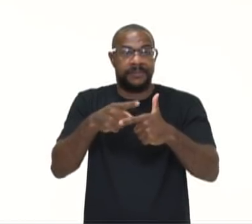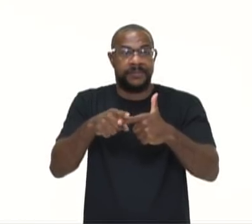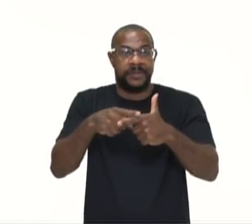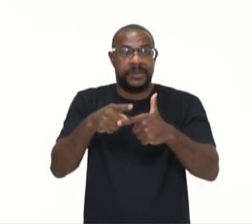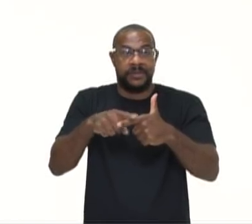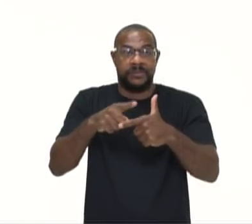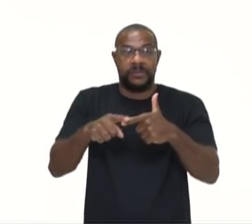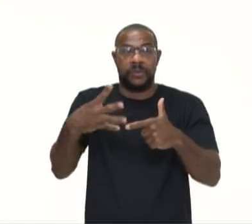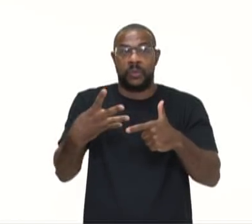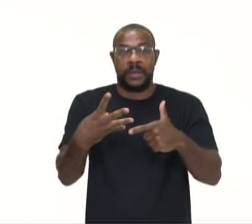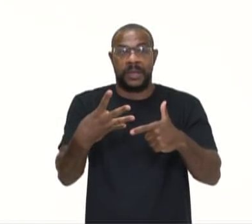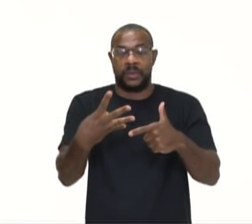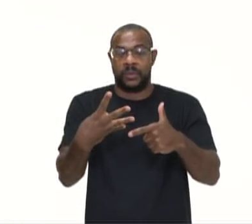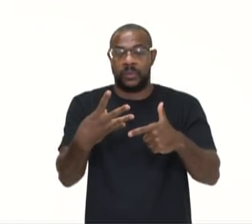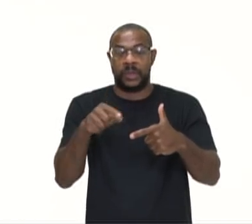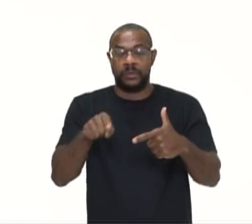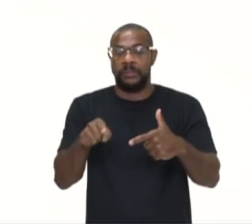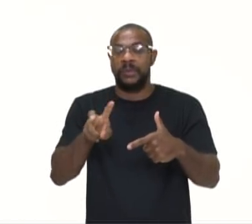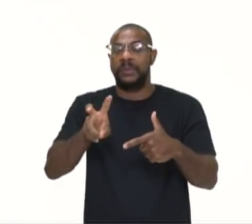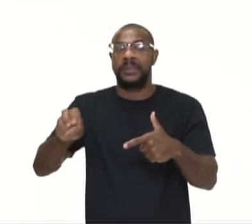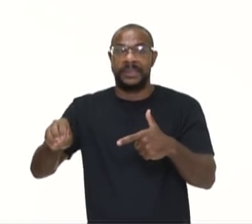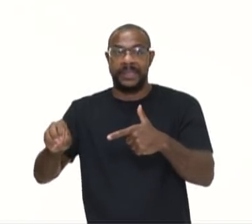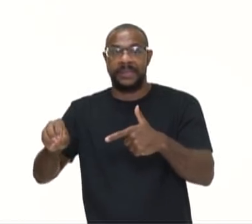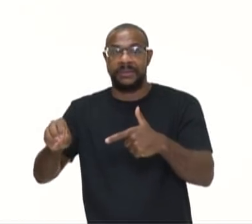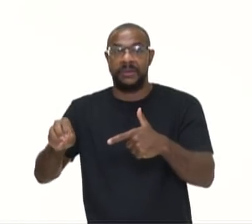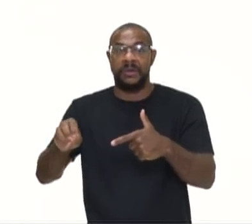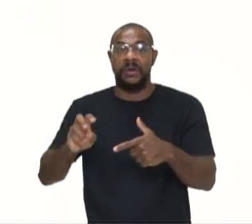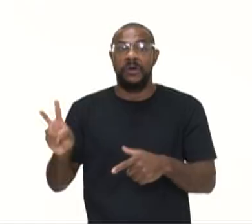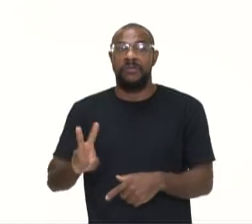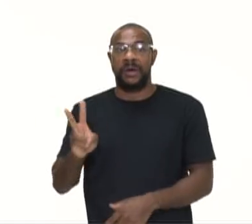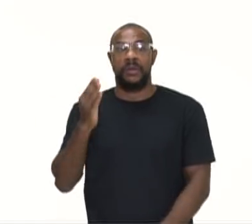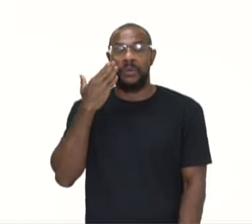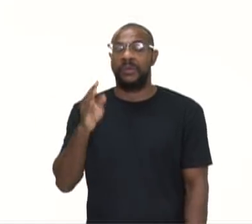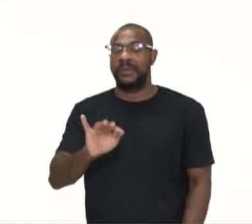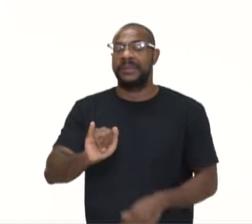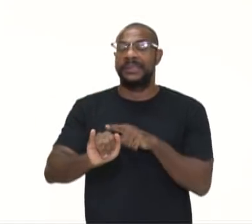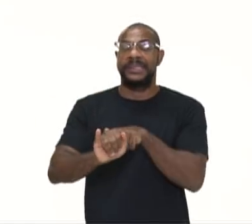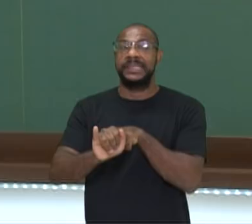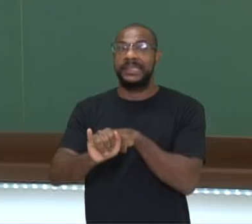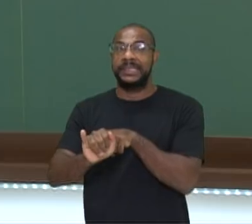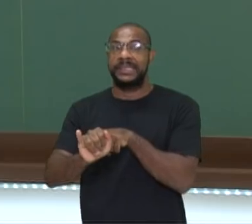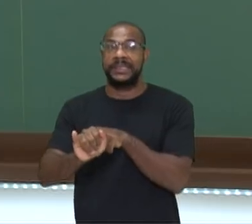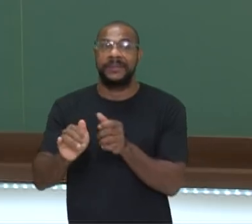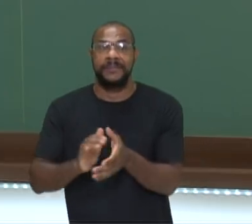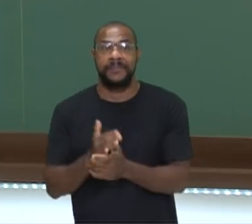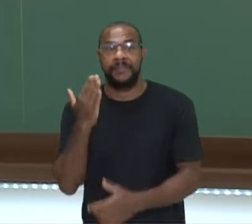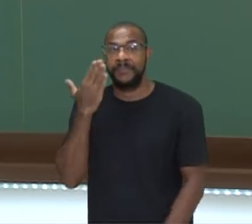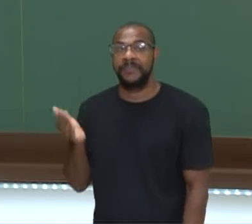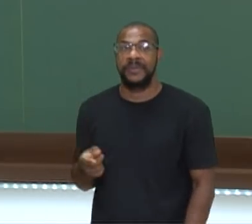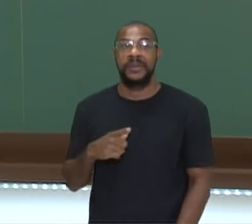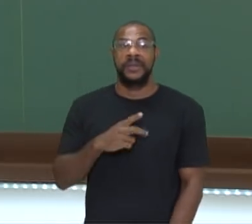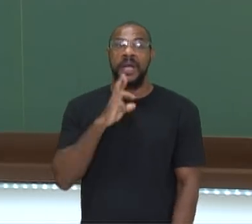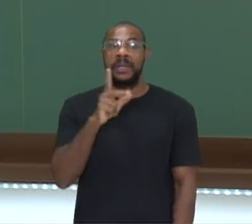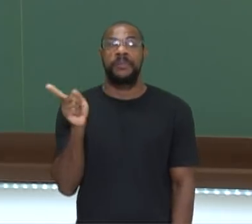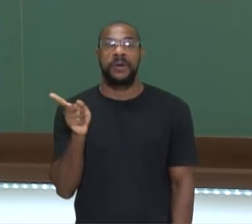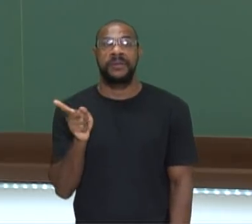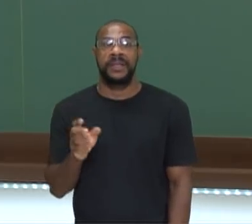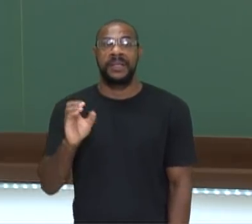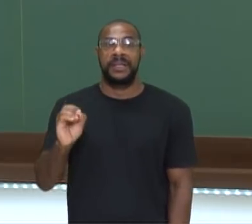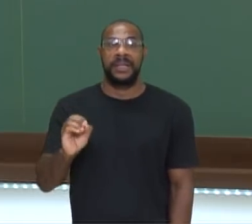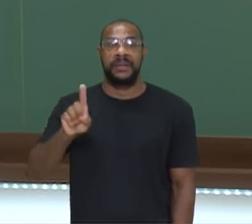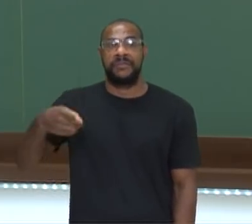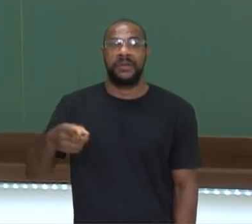230 dividido por 4.500 vai dar o valor da nossa taxa. Em decimal vai aparecer